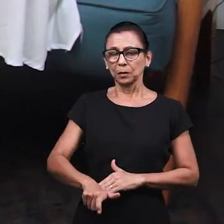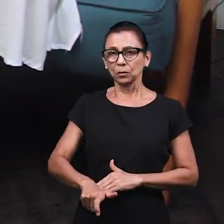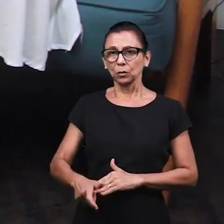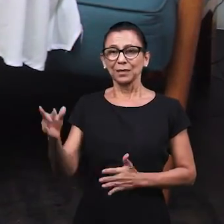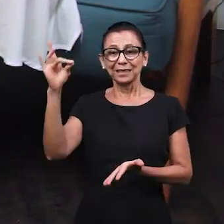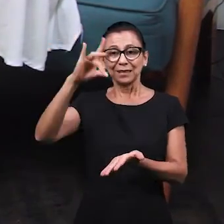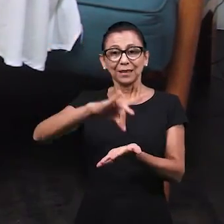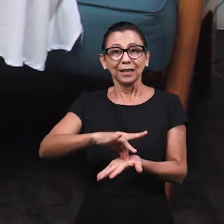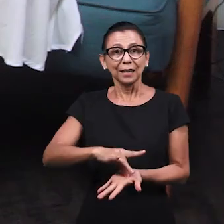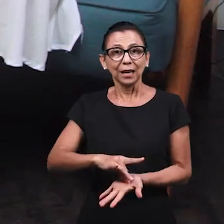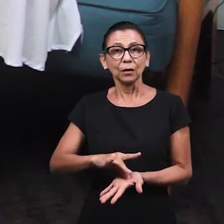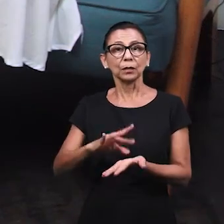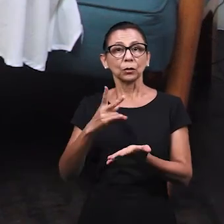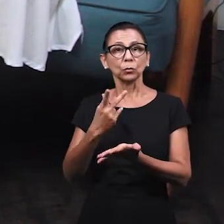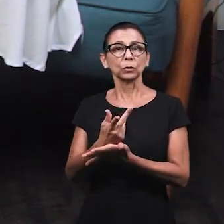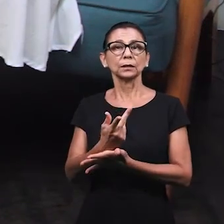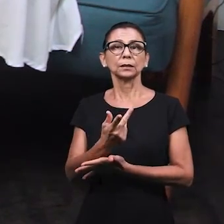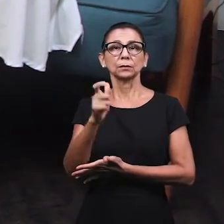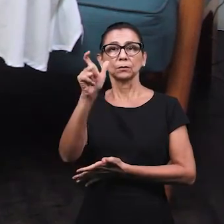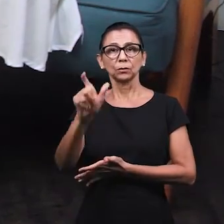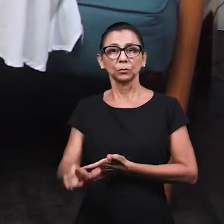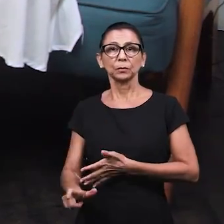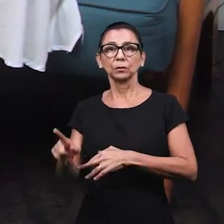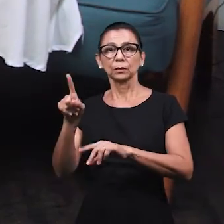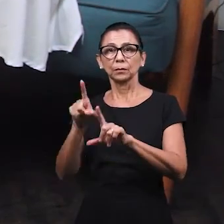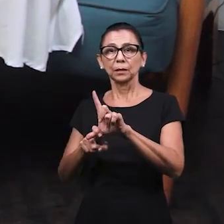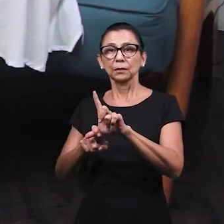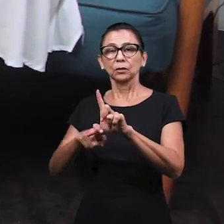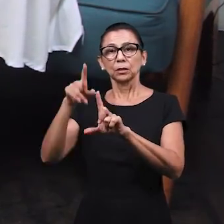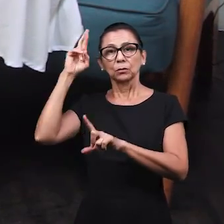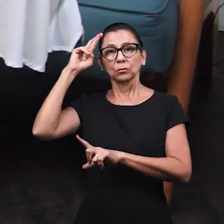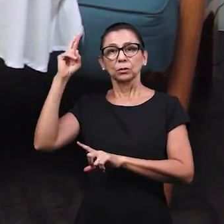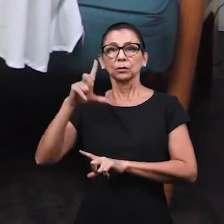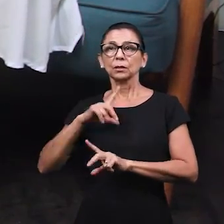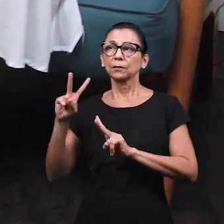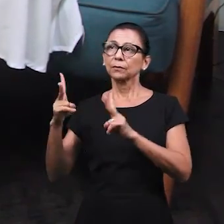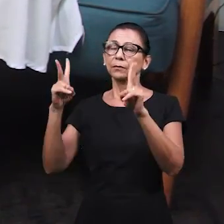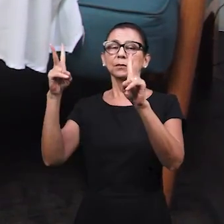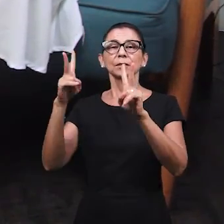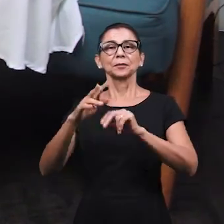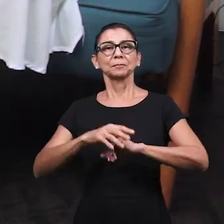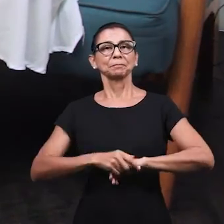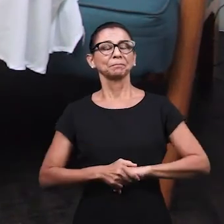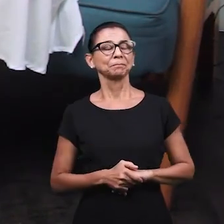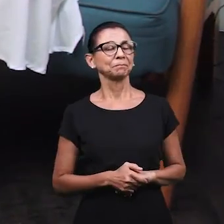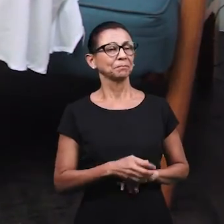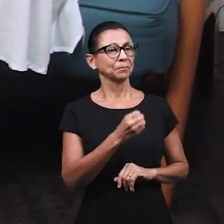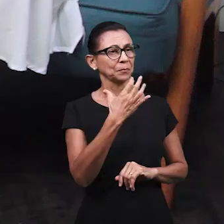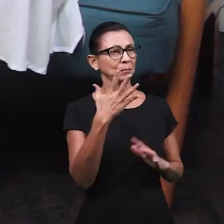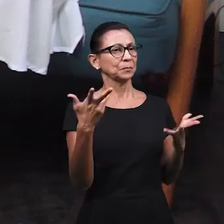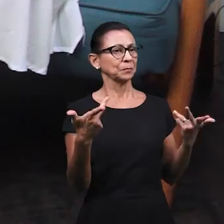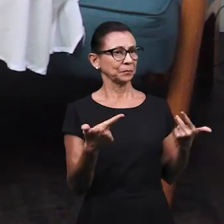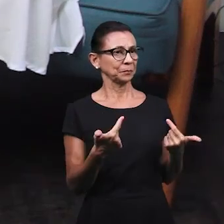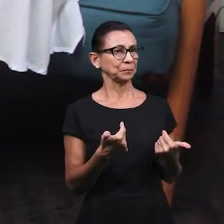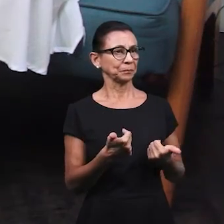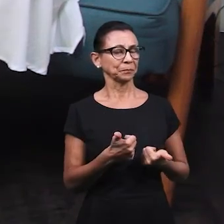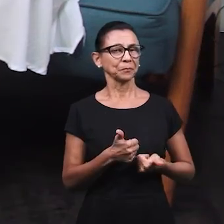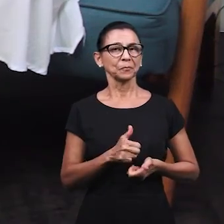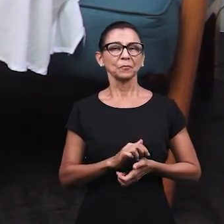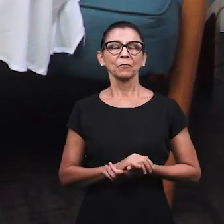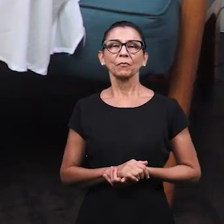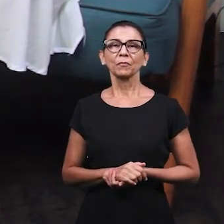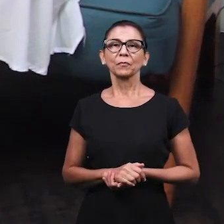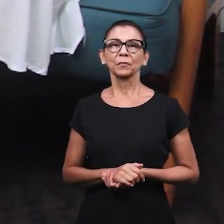personagem que foi um servo do Senhor, que viveu a sua vida na dependência do Senhor, teve vitória. Glória a Deus, que coisa boa.